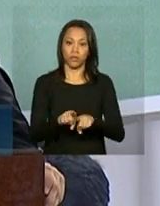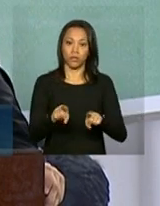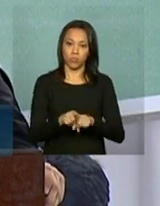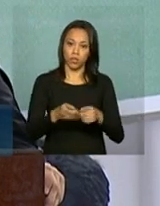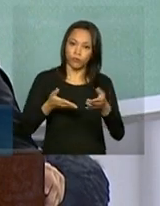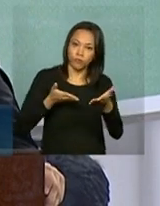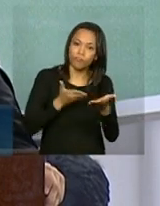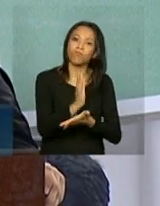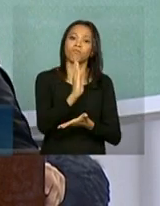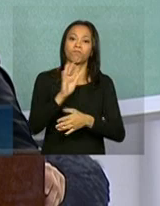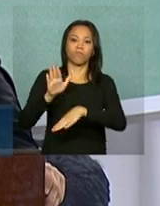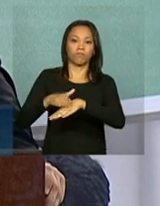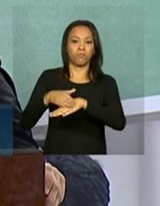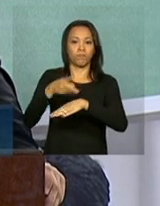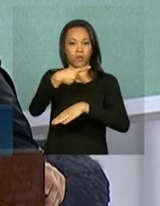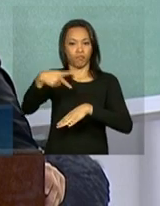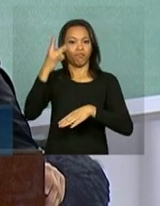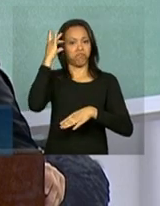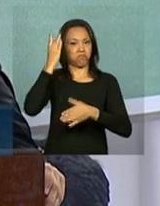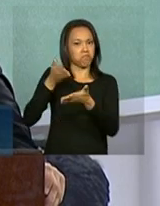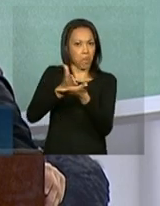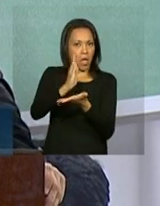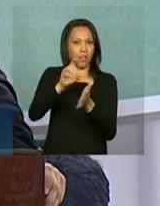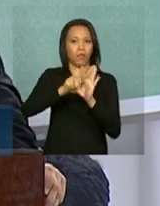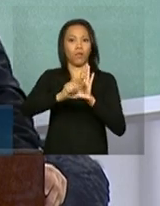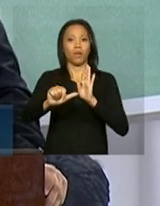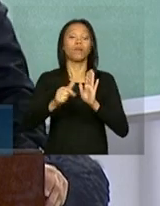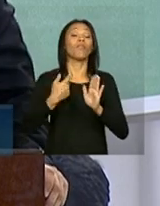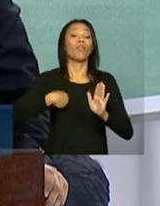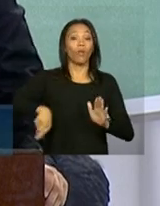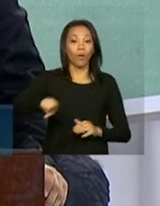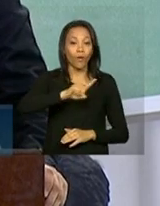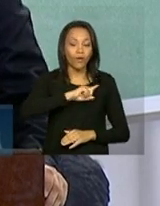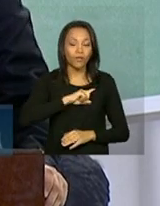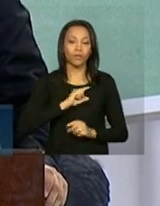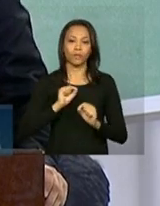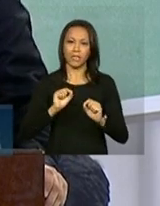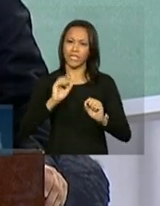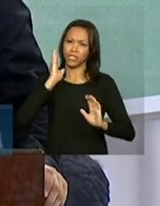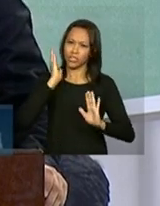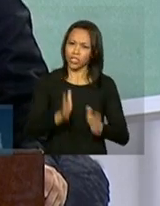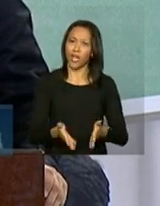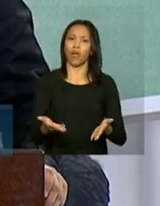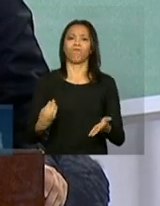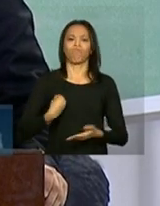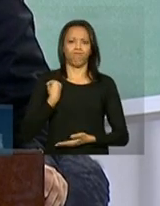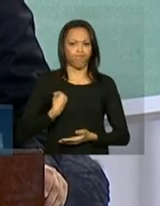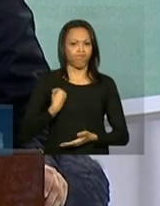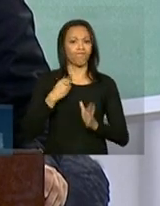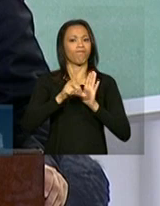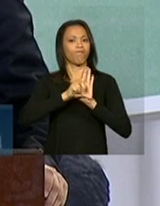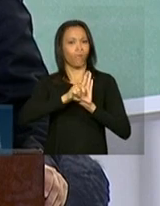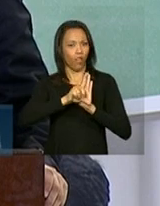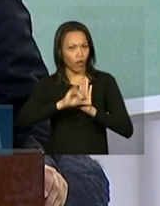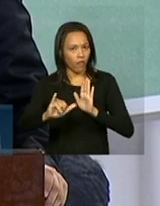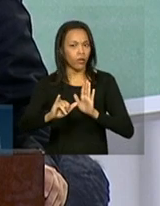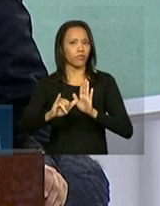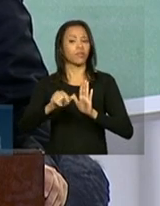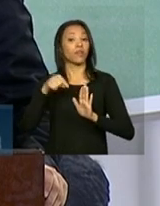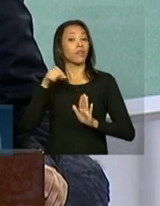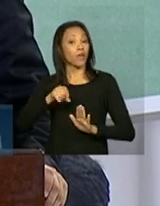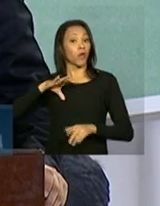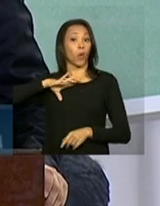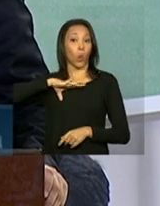sanção pela senhora, nós definitivamente transformamos em lei um ato de